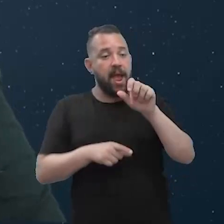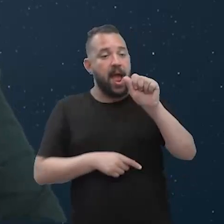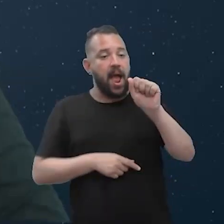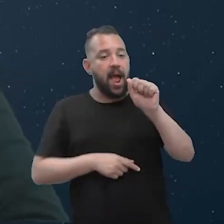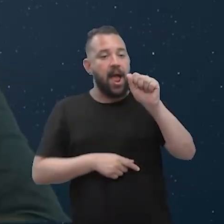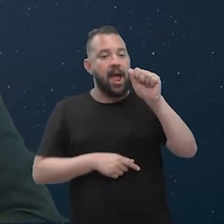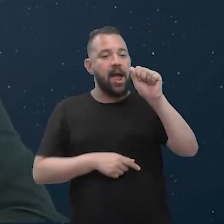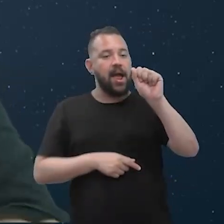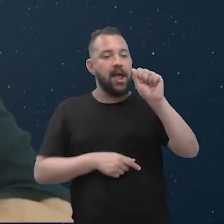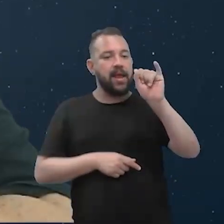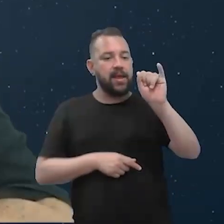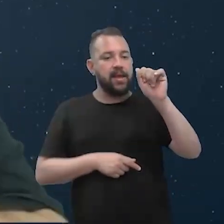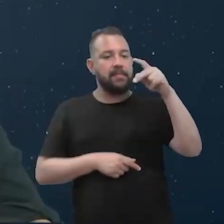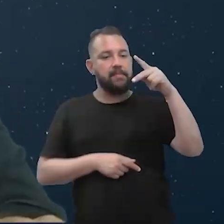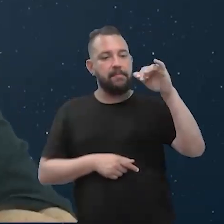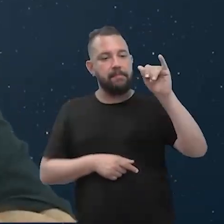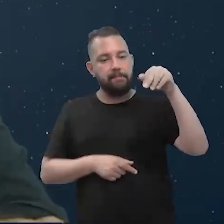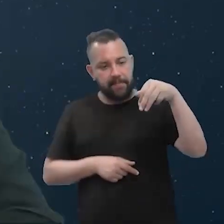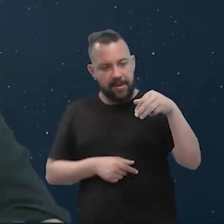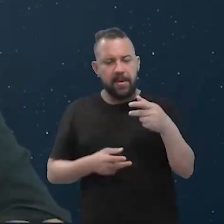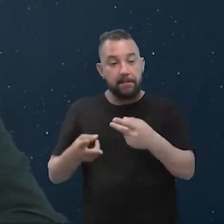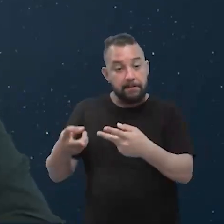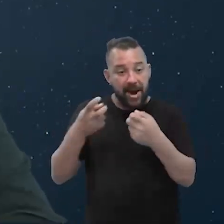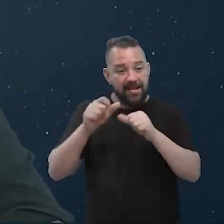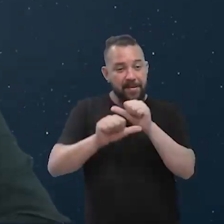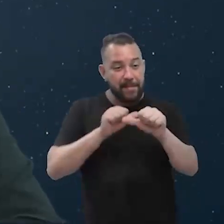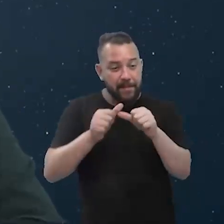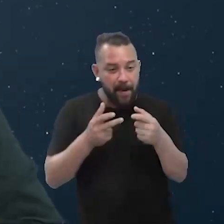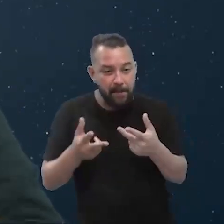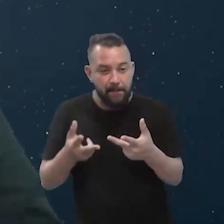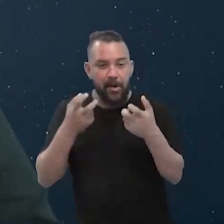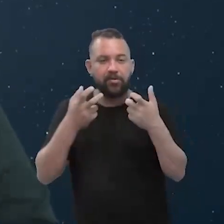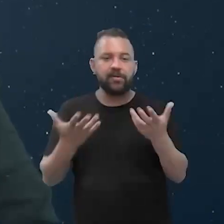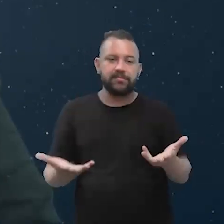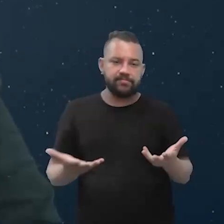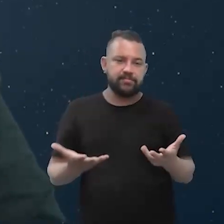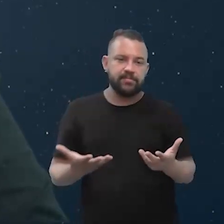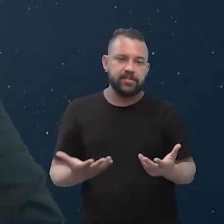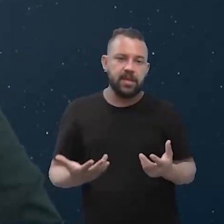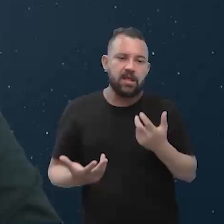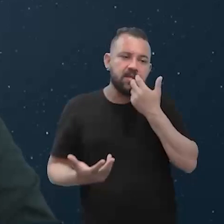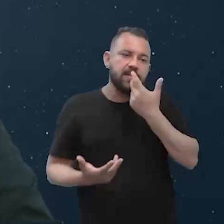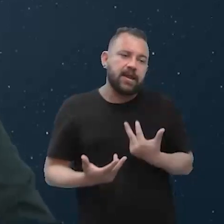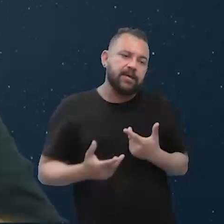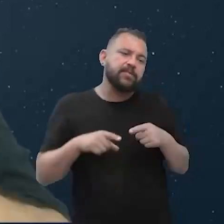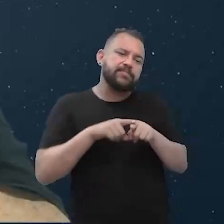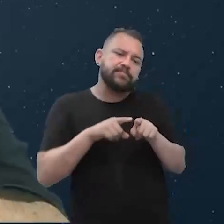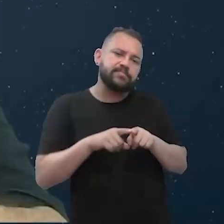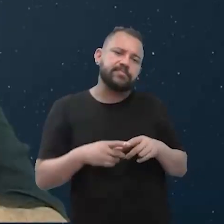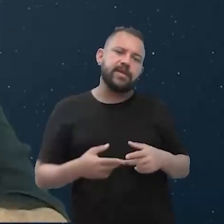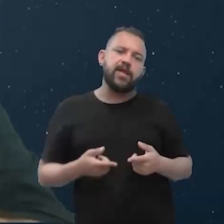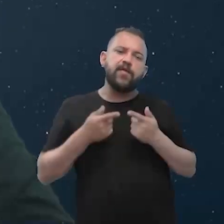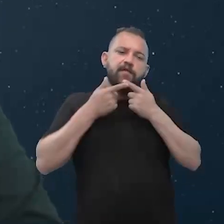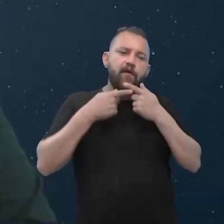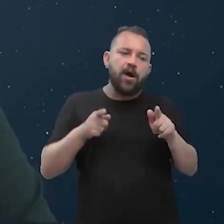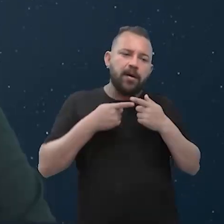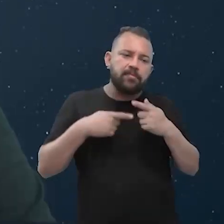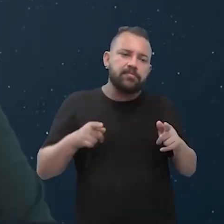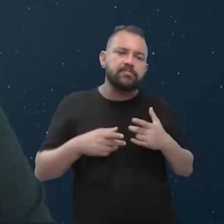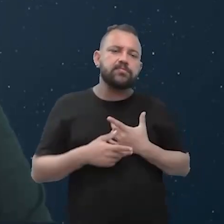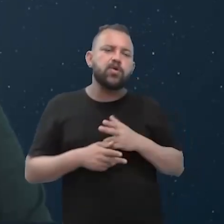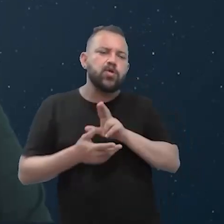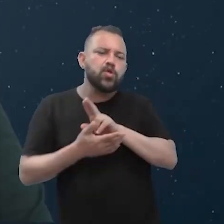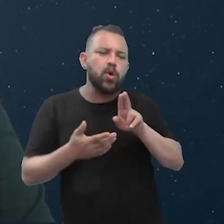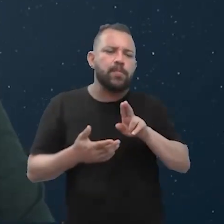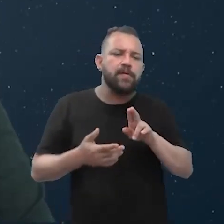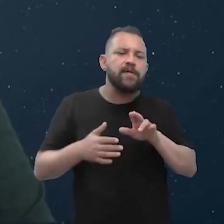sul. Então a gente percebe essas modificações, essas mudanças na língua e vocábulos. Não esquece, isso é chamado